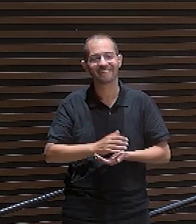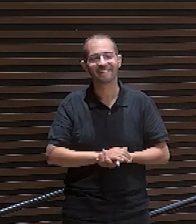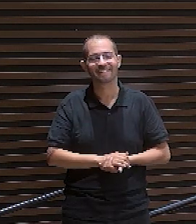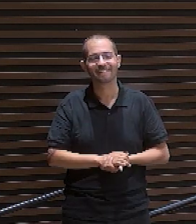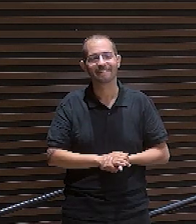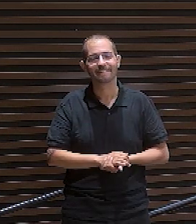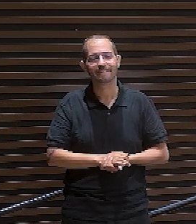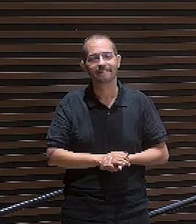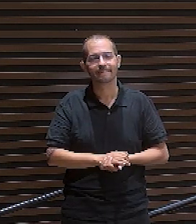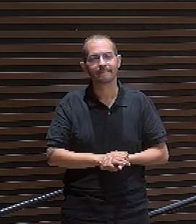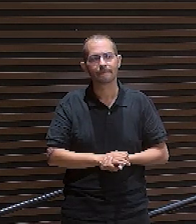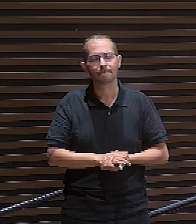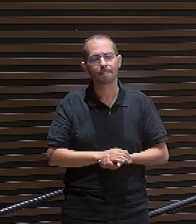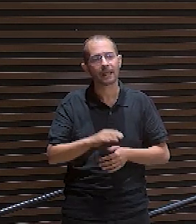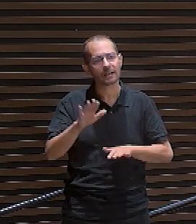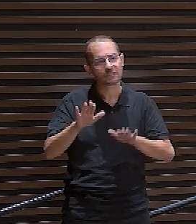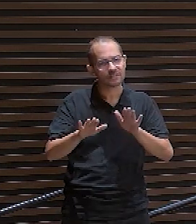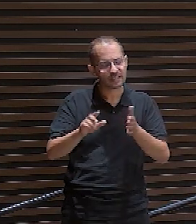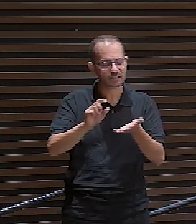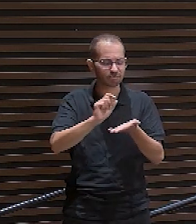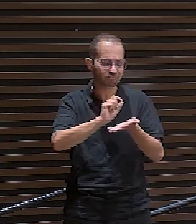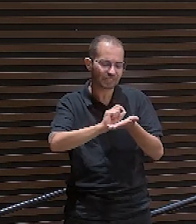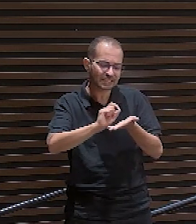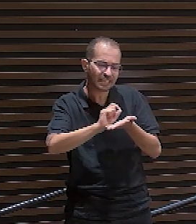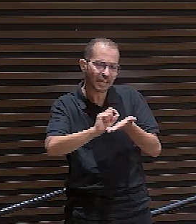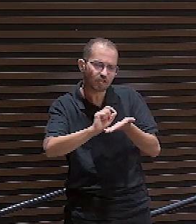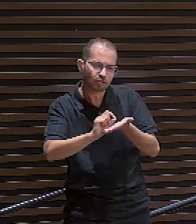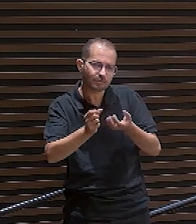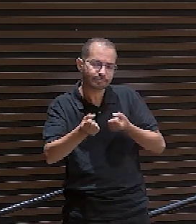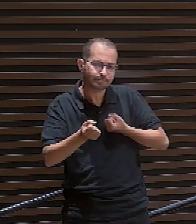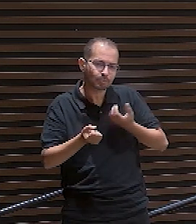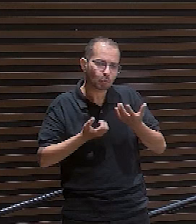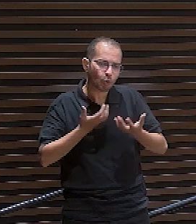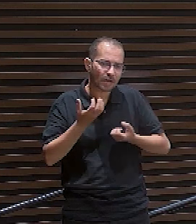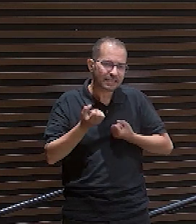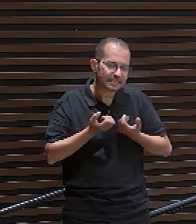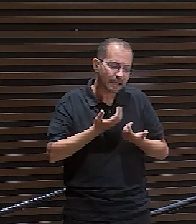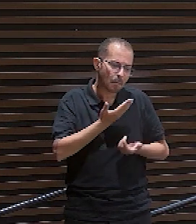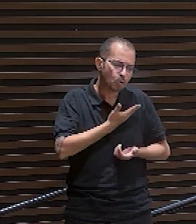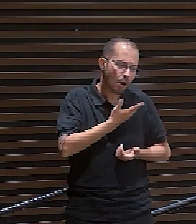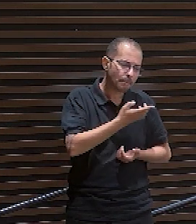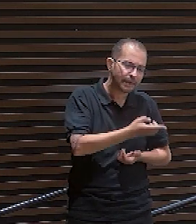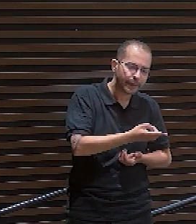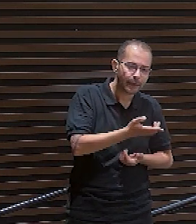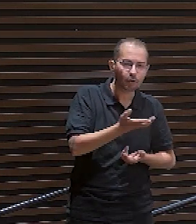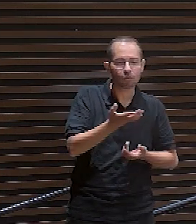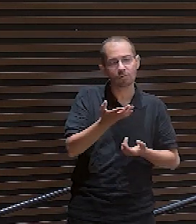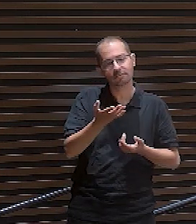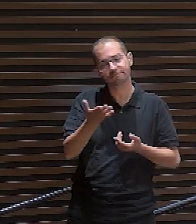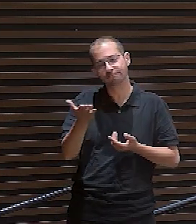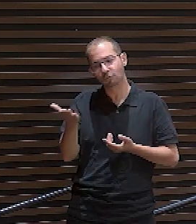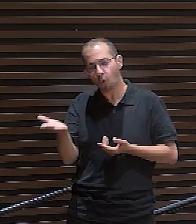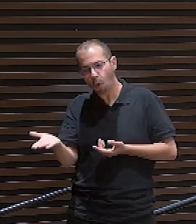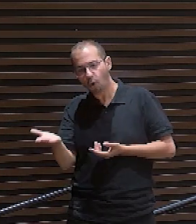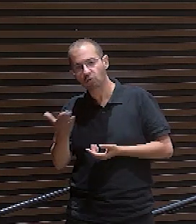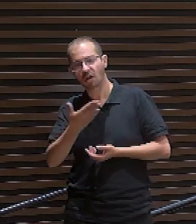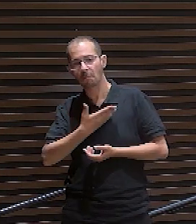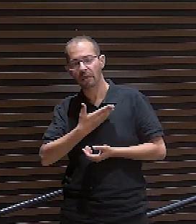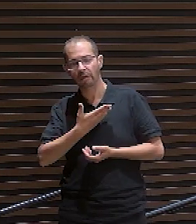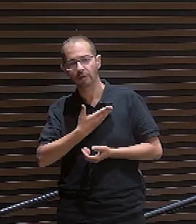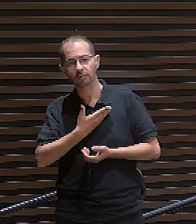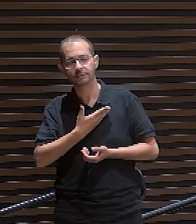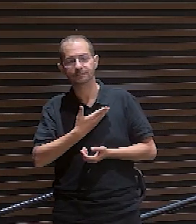De vez em quando, eu escrevo uma poesia para um amigo, para um irmão. E eu